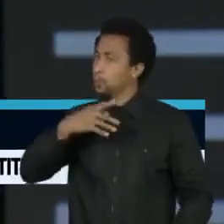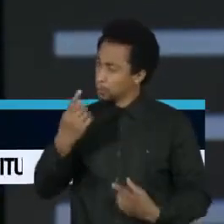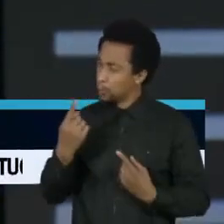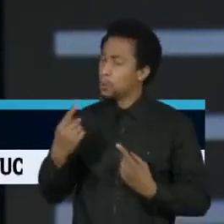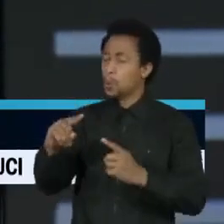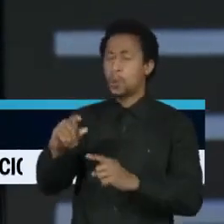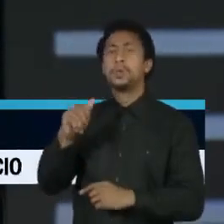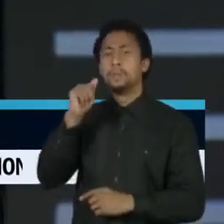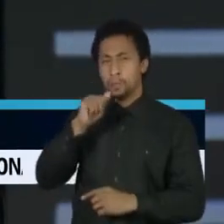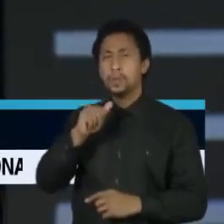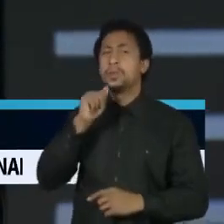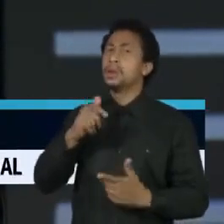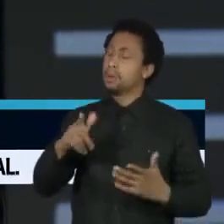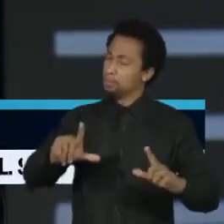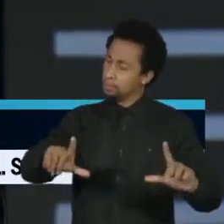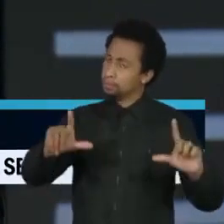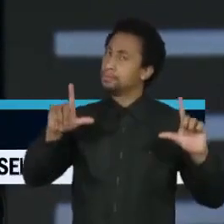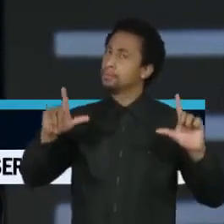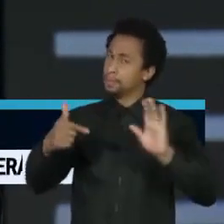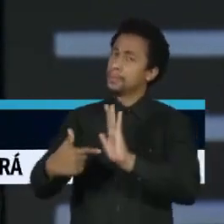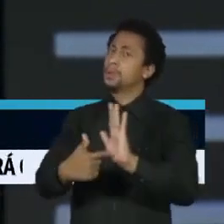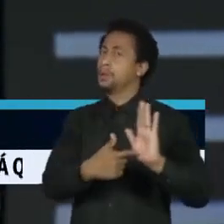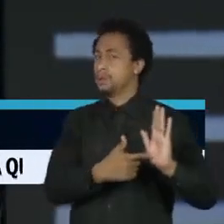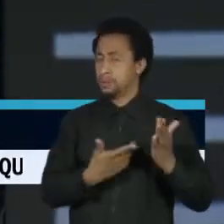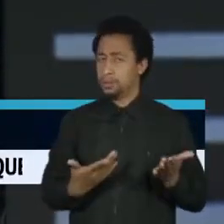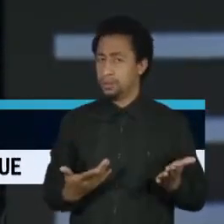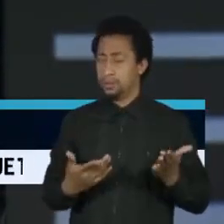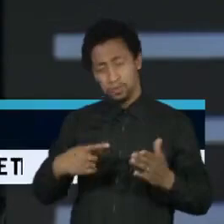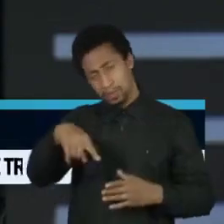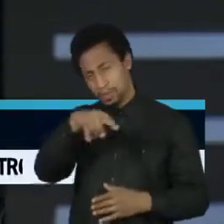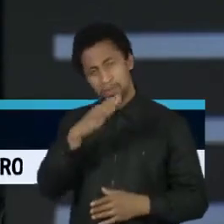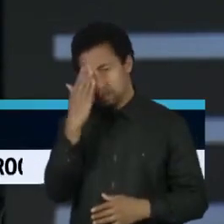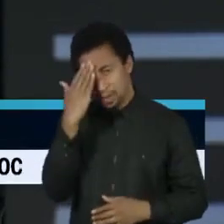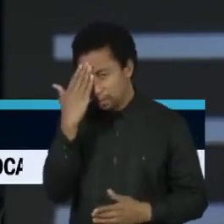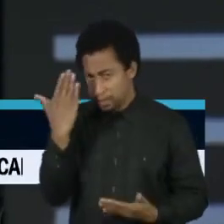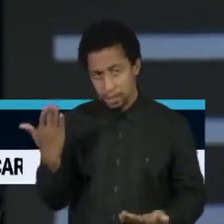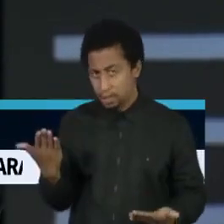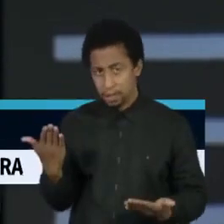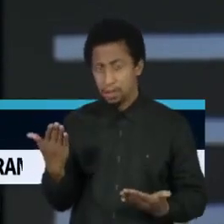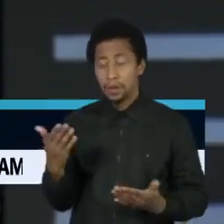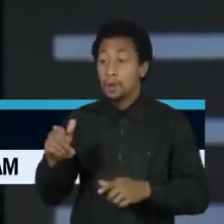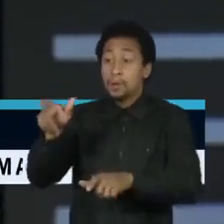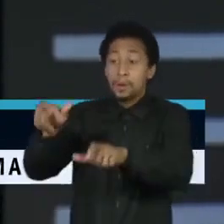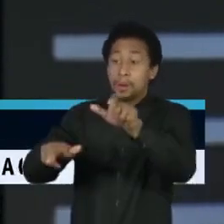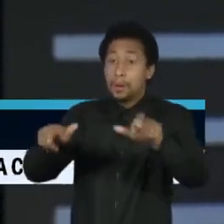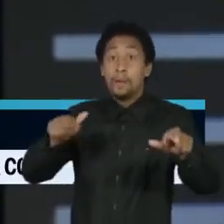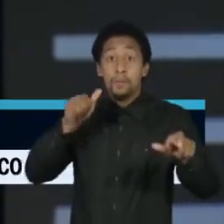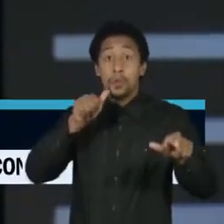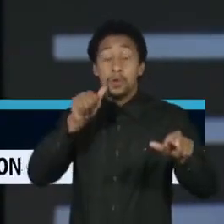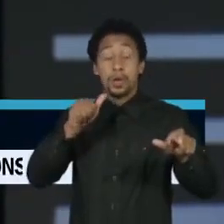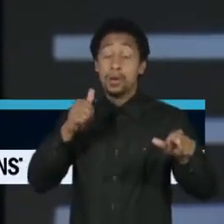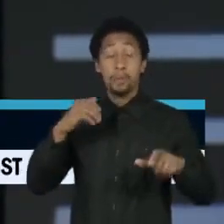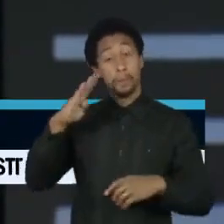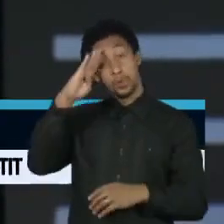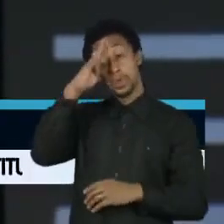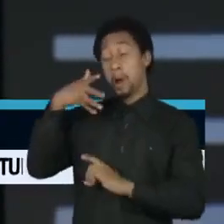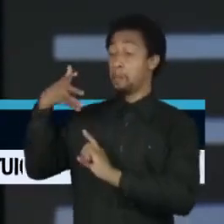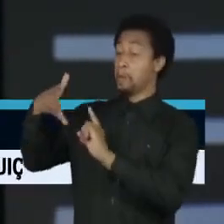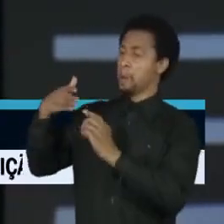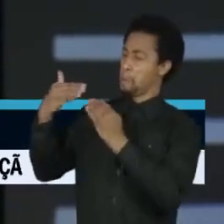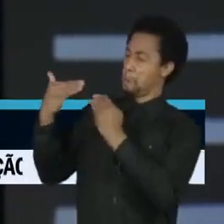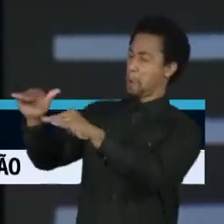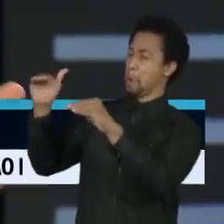que eu tô falando aqui não é nenhuma novidade ele diz trata mulheres com as câmeras ligadas né